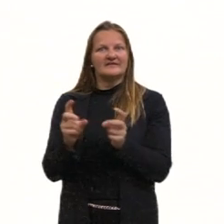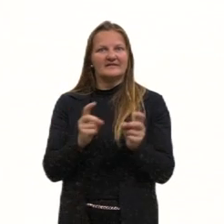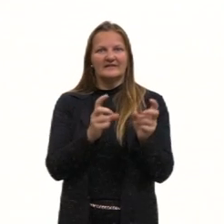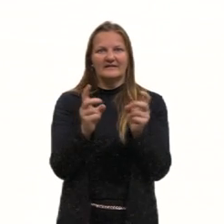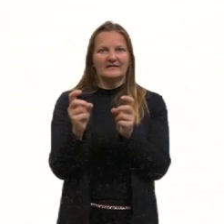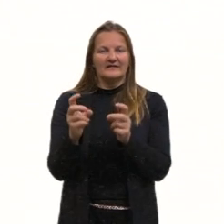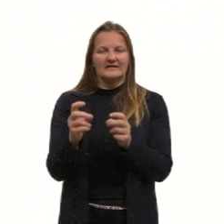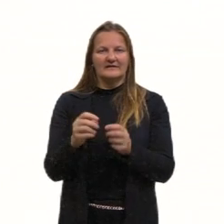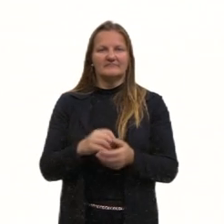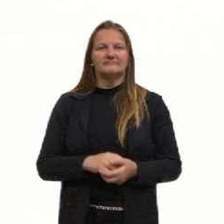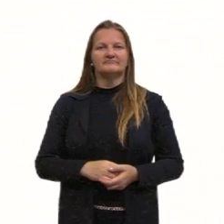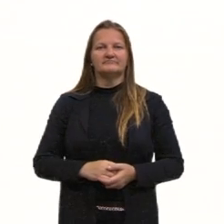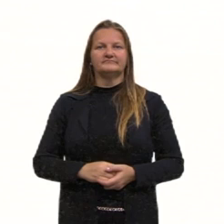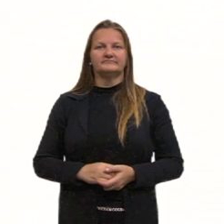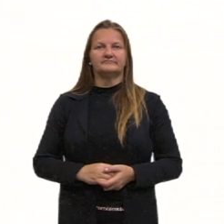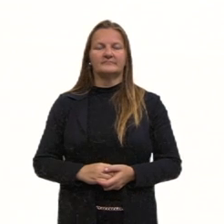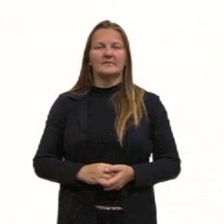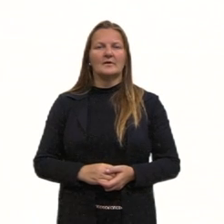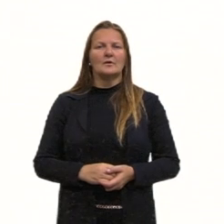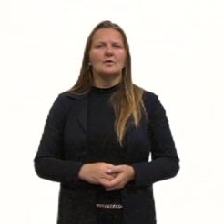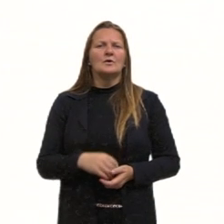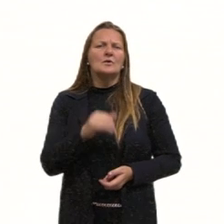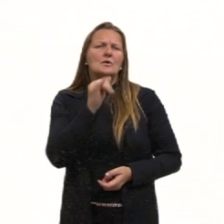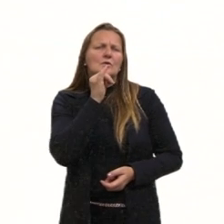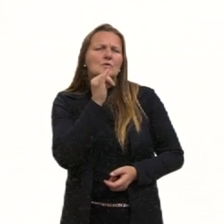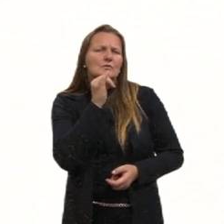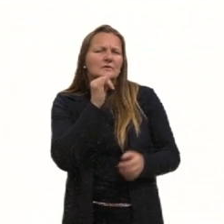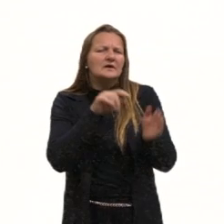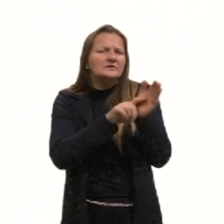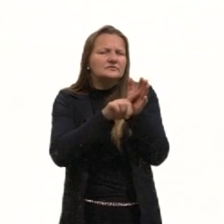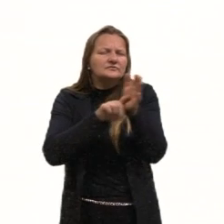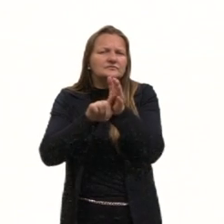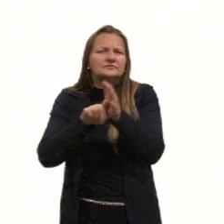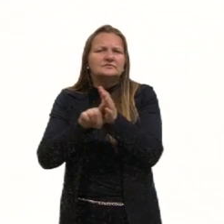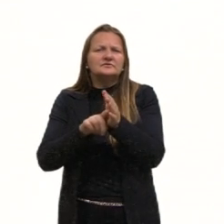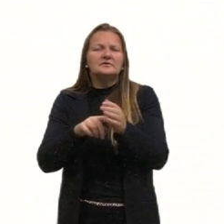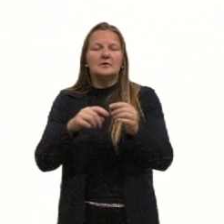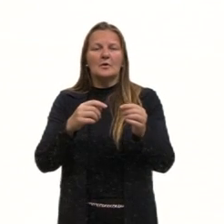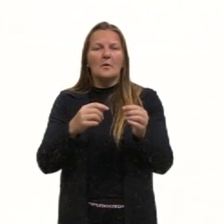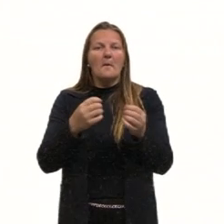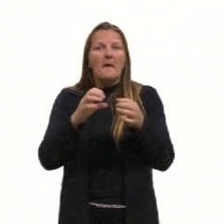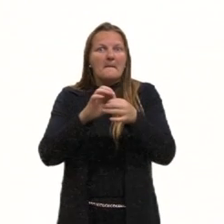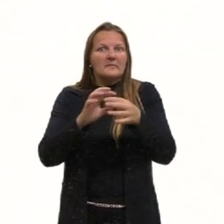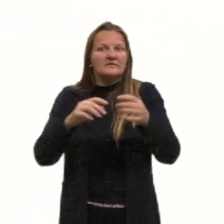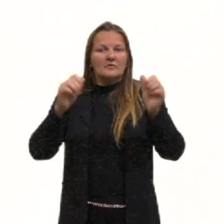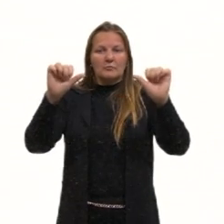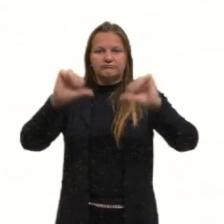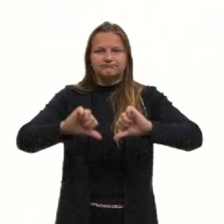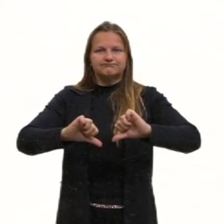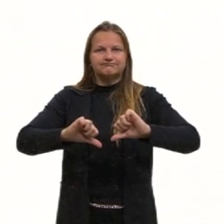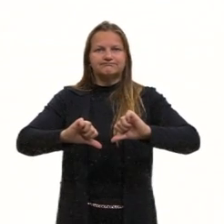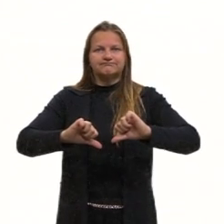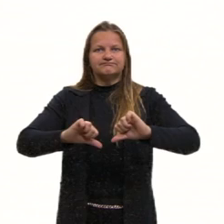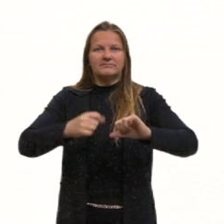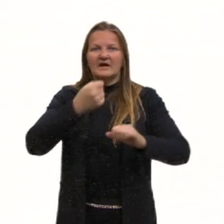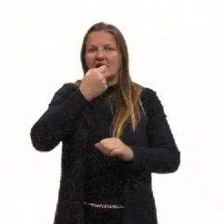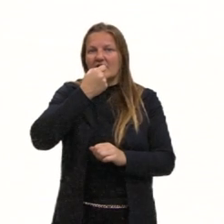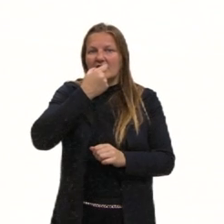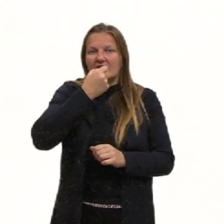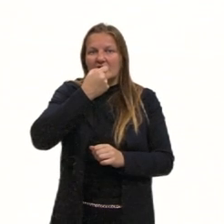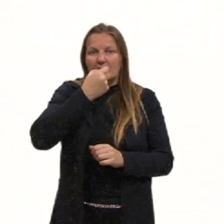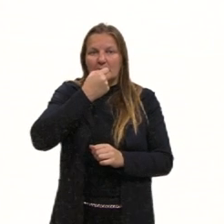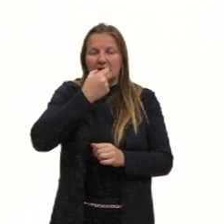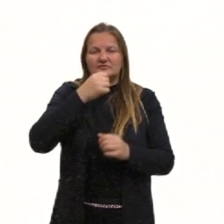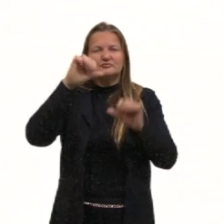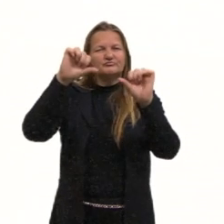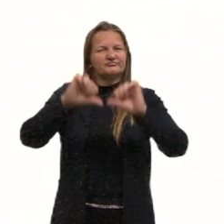a essa em qual testes que permitiu reprovar o lote de analgésico a gente